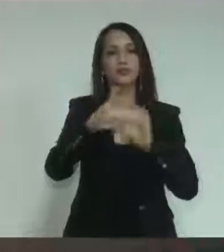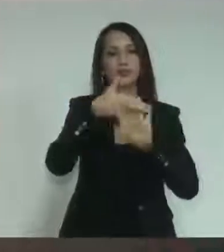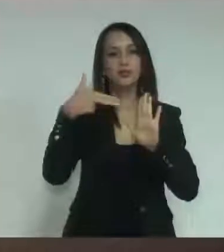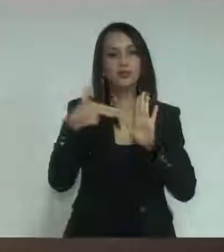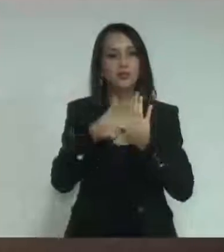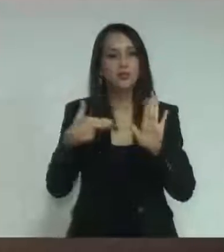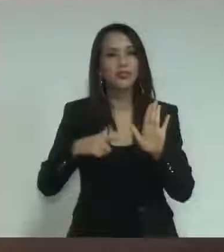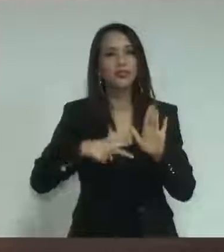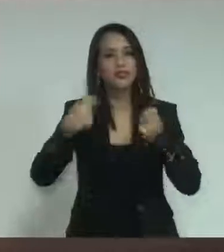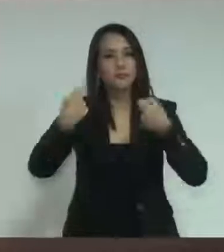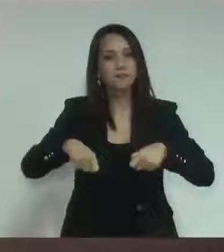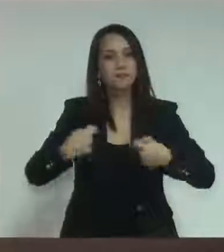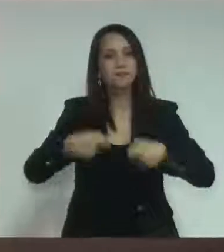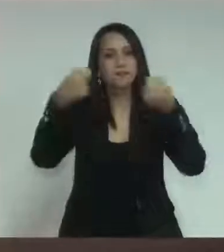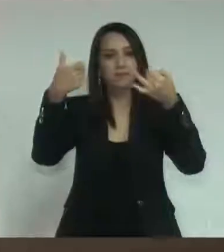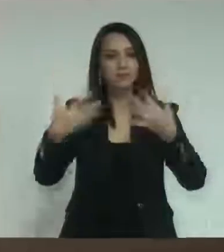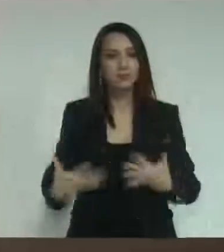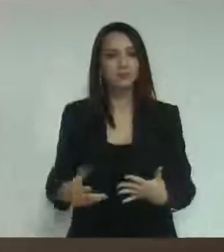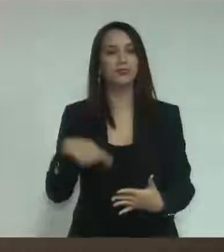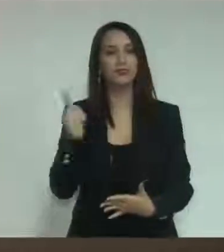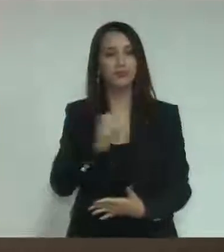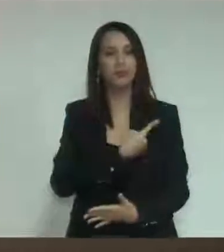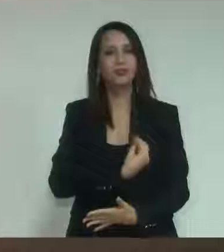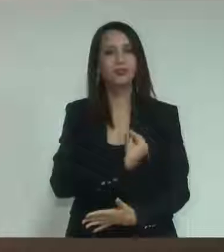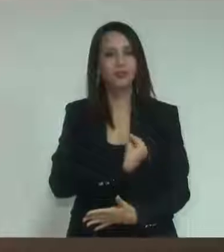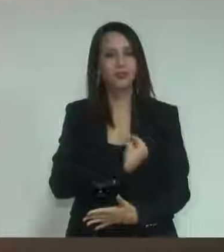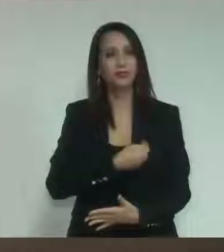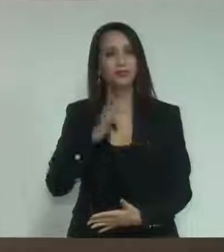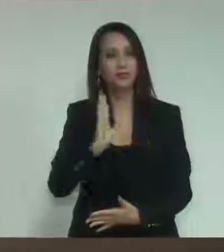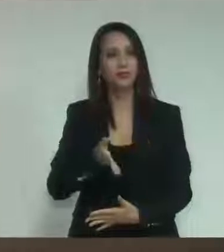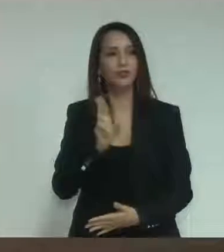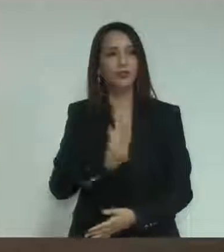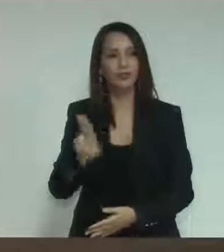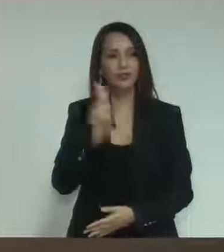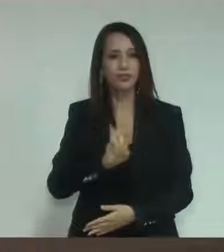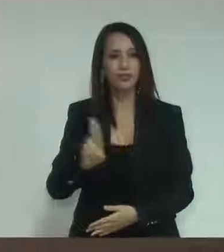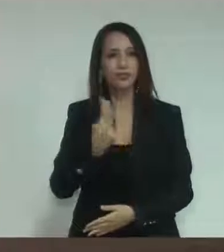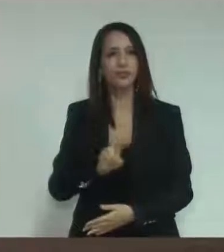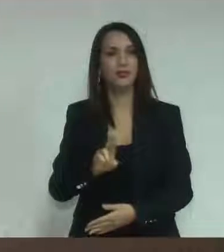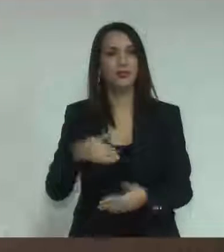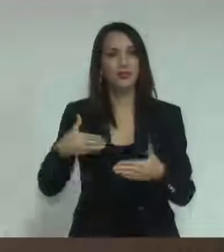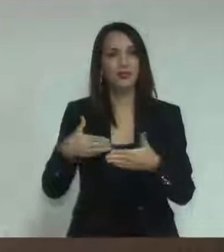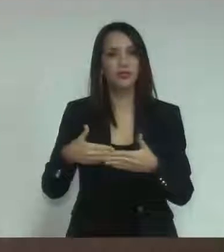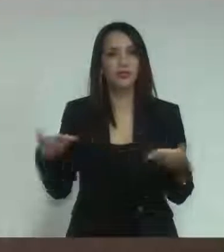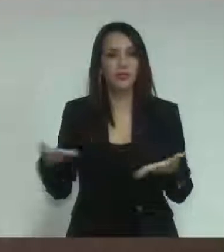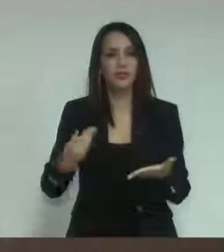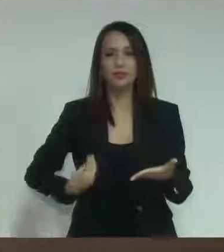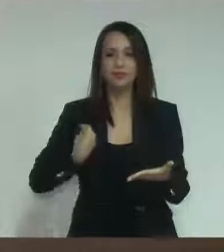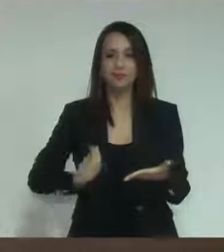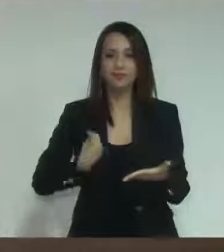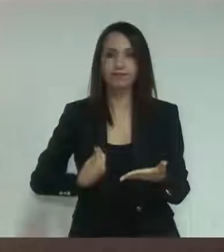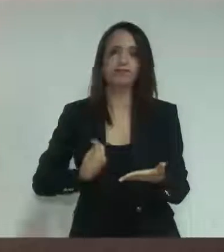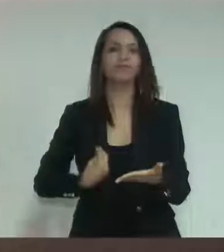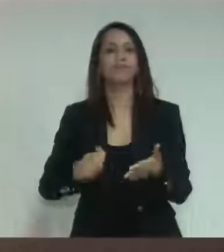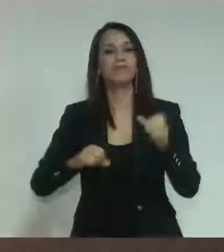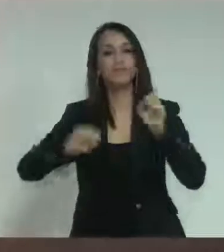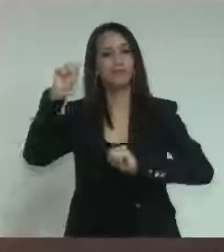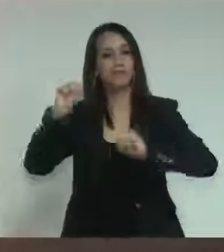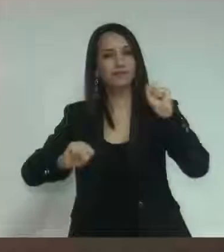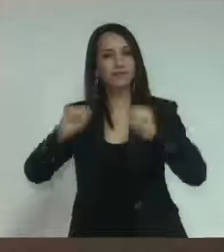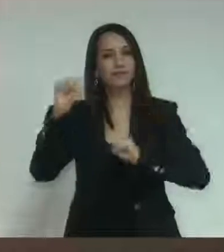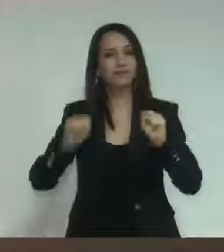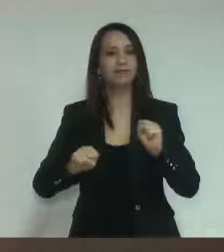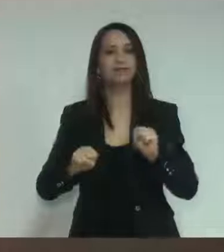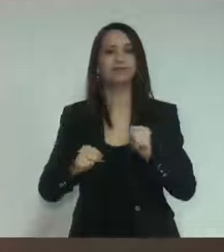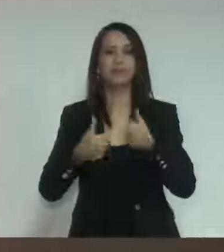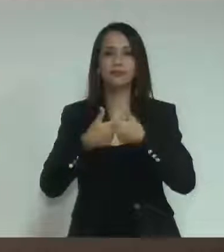concessão. O que a gente viveu, não é? Quem já foi usuário da atual empresa que faz o transporte coletivo na nossa cidade,